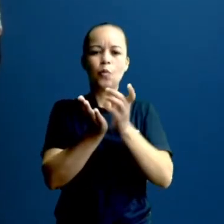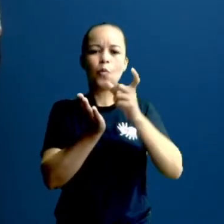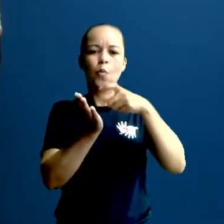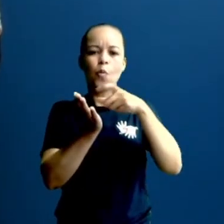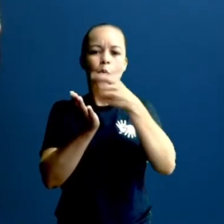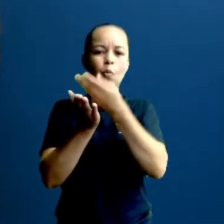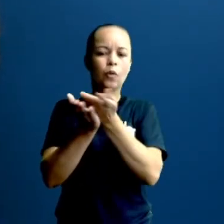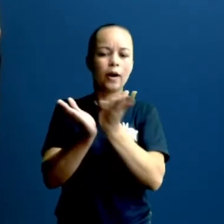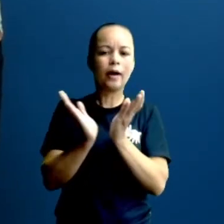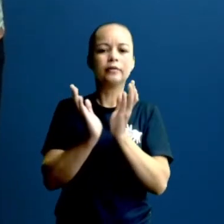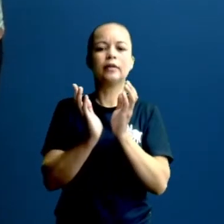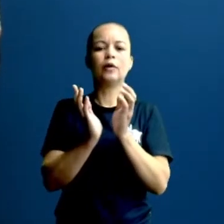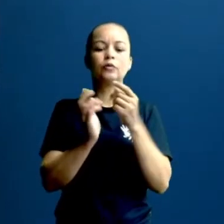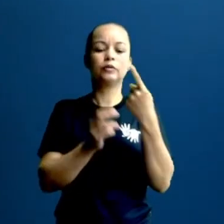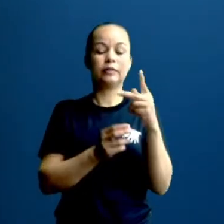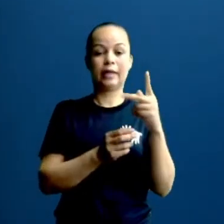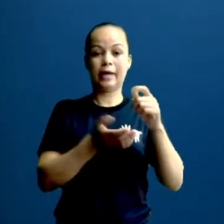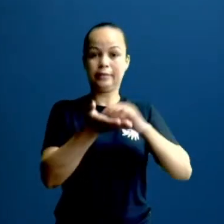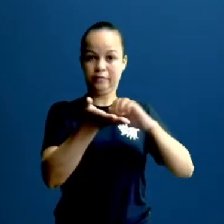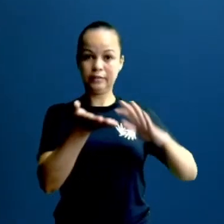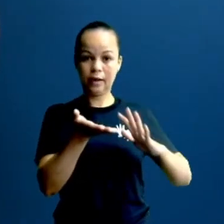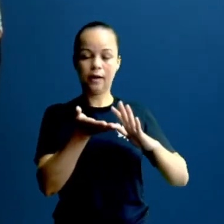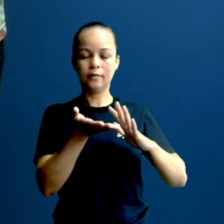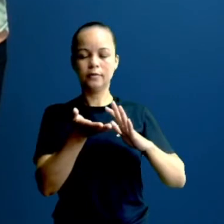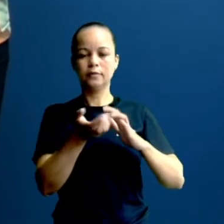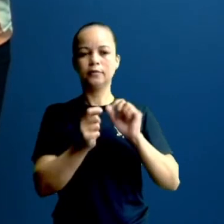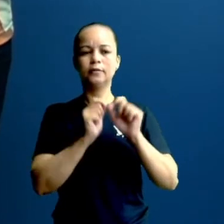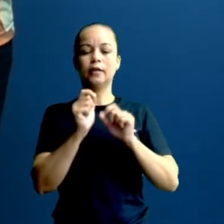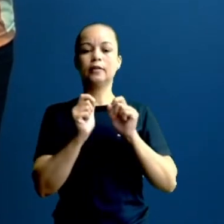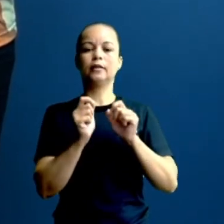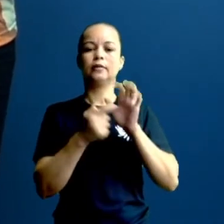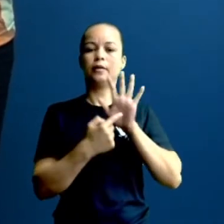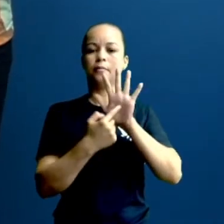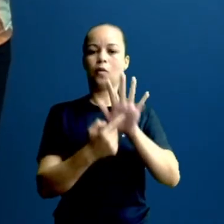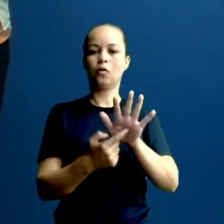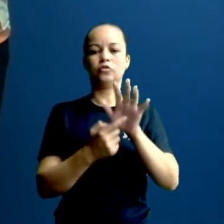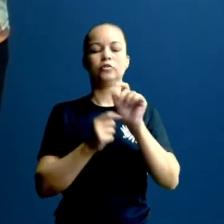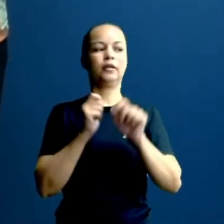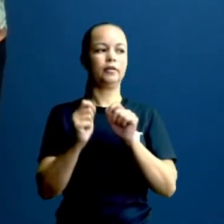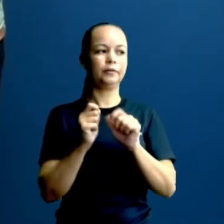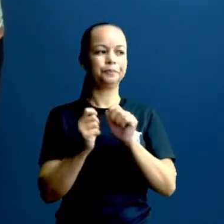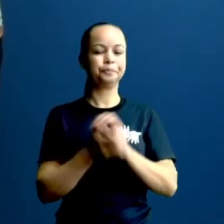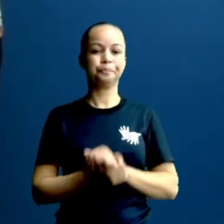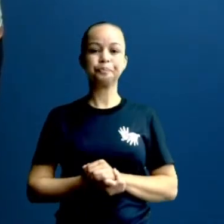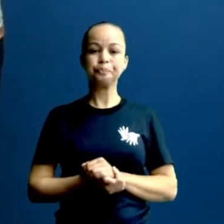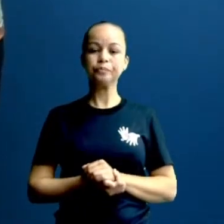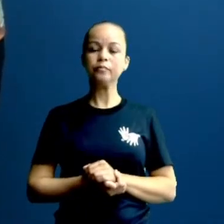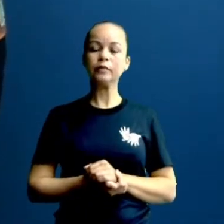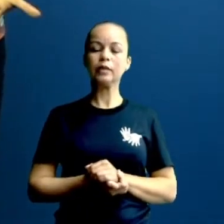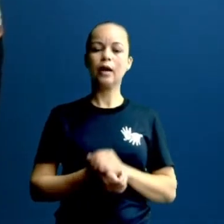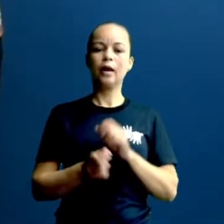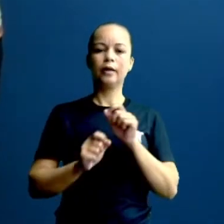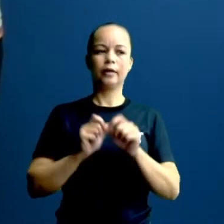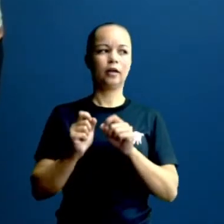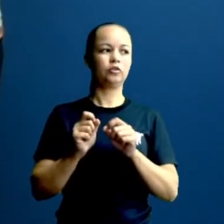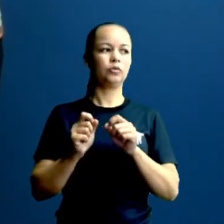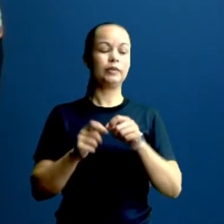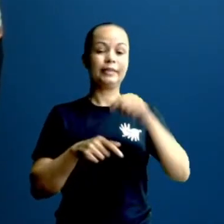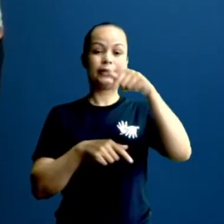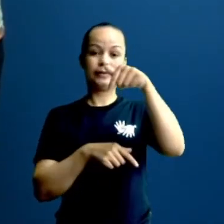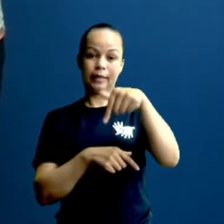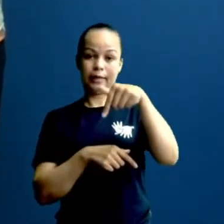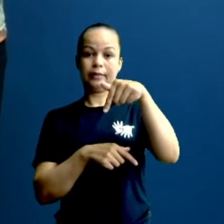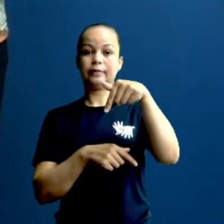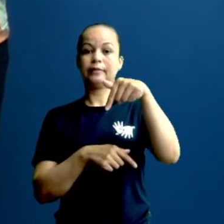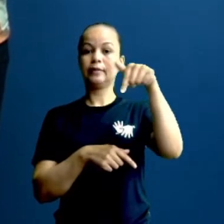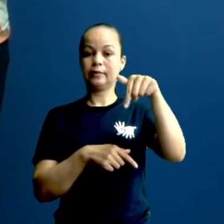do questionamento, da questãozinha que é trazida, ele traz lá que ele gastou R$ 77,00 numa